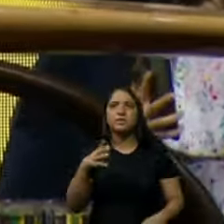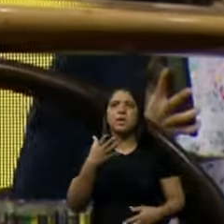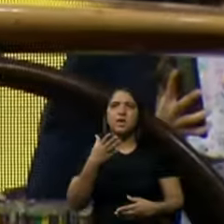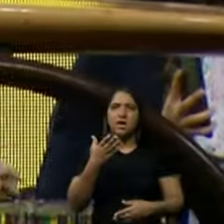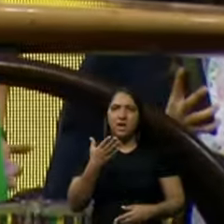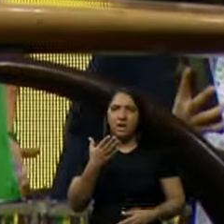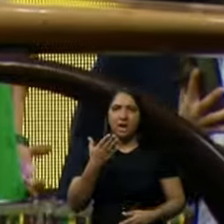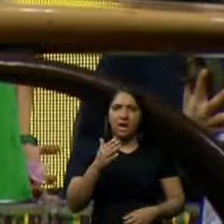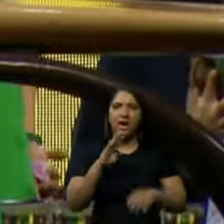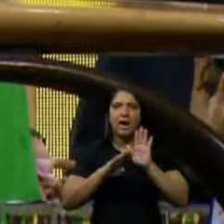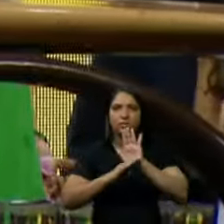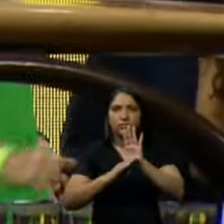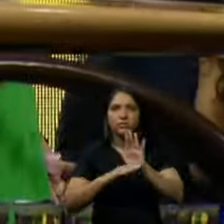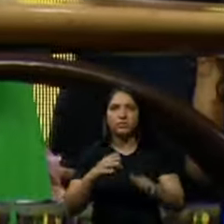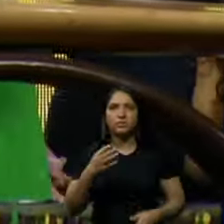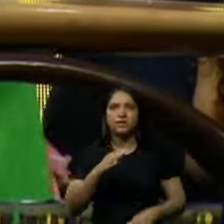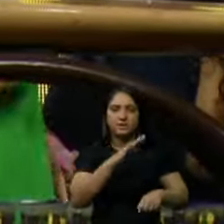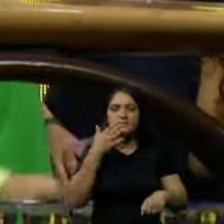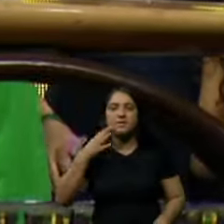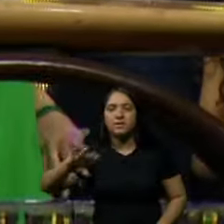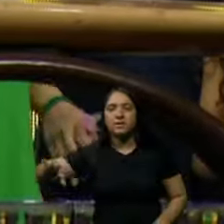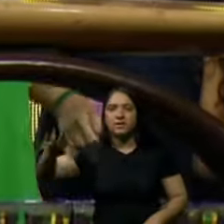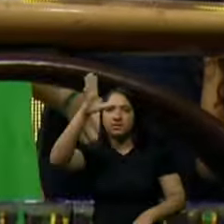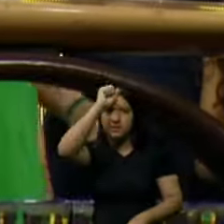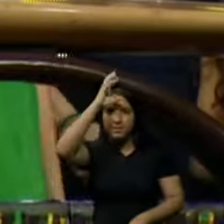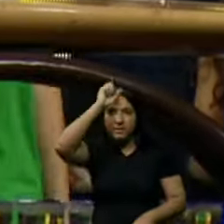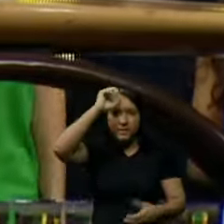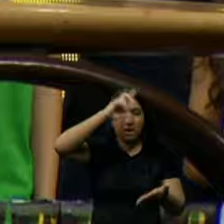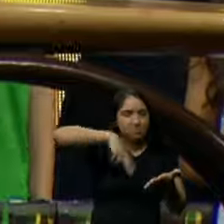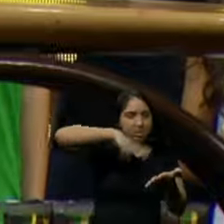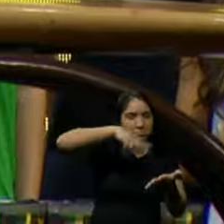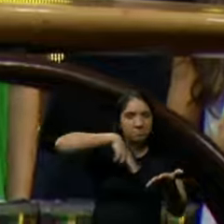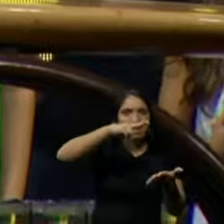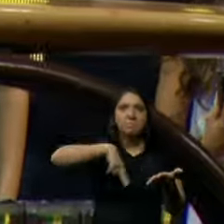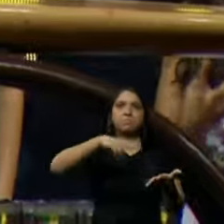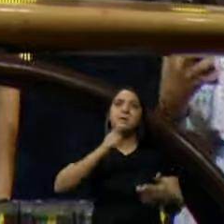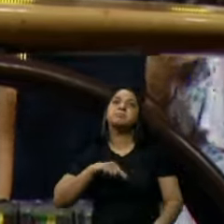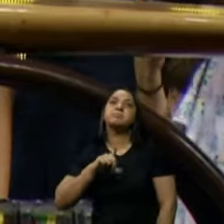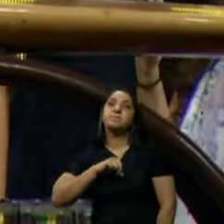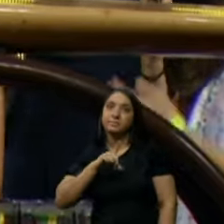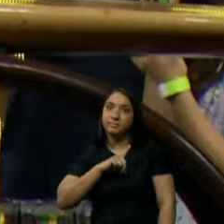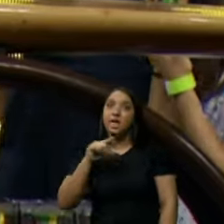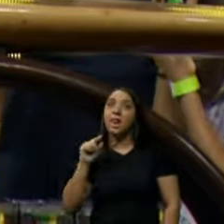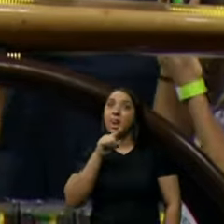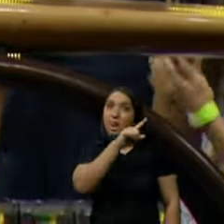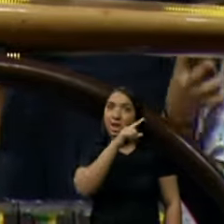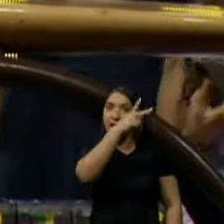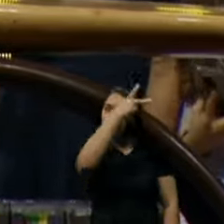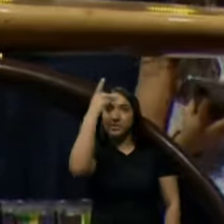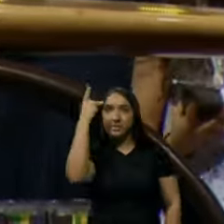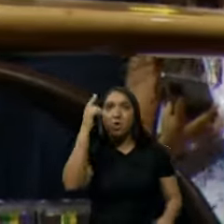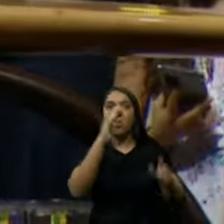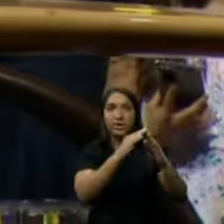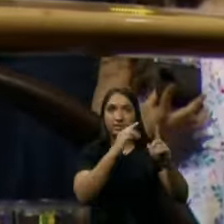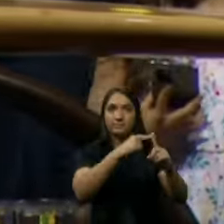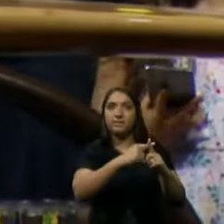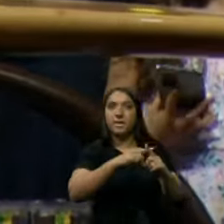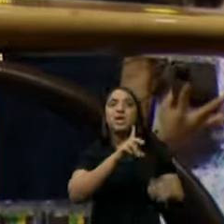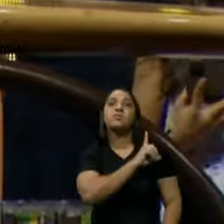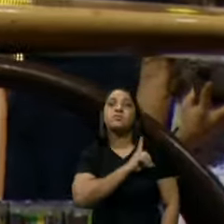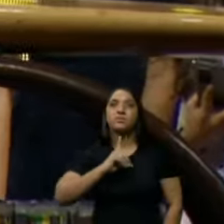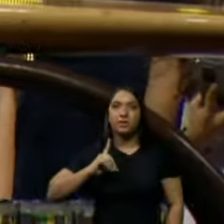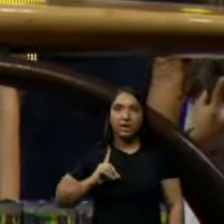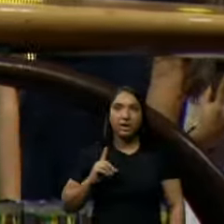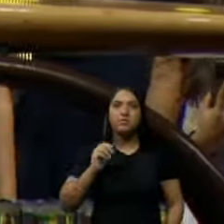nós temos Oi jovens que nós pagamos a universidade que estão diáconos na igreja lá porque a educação é muito precária então a